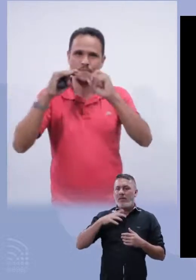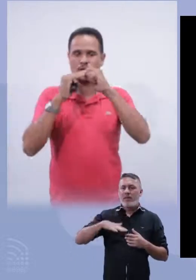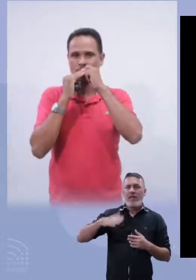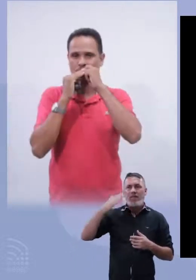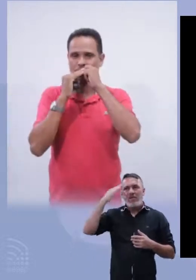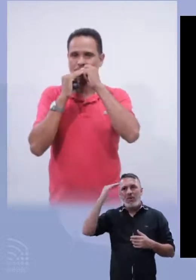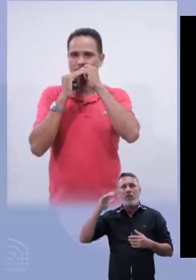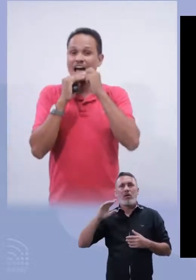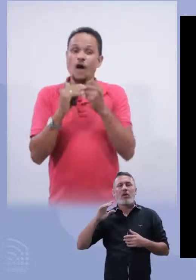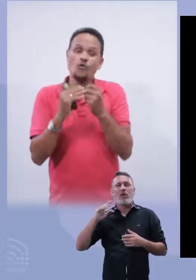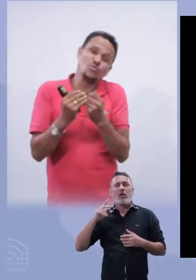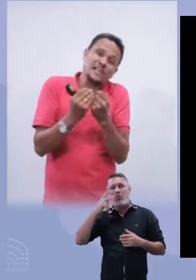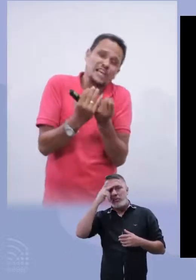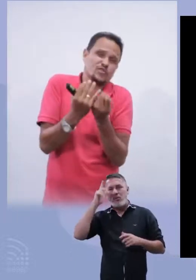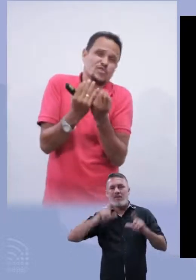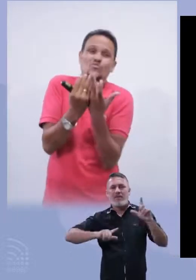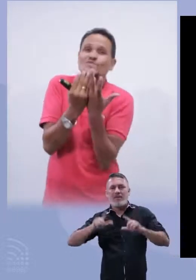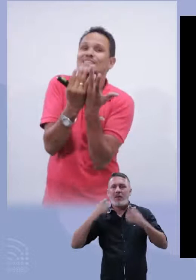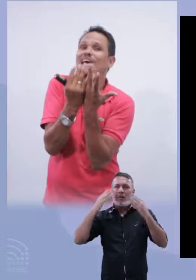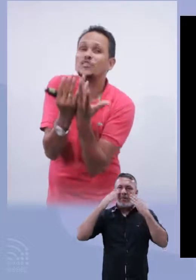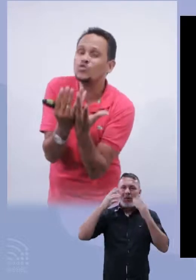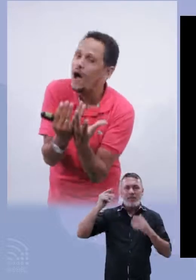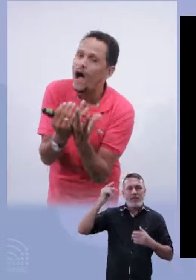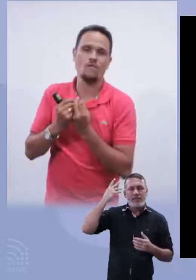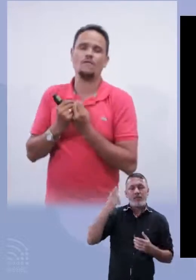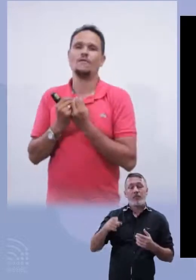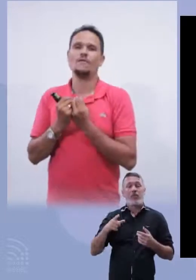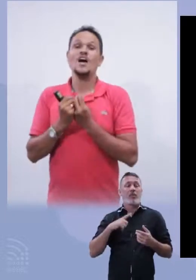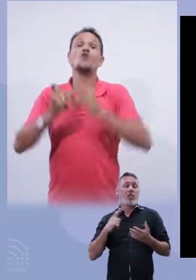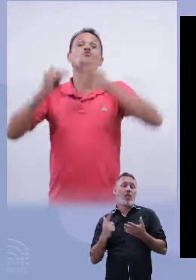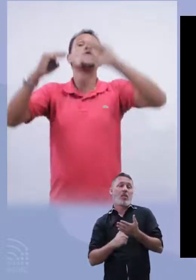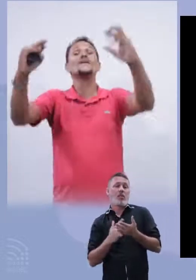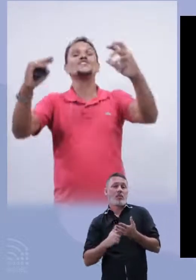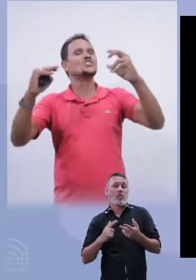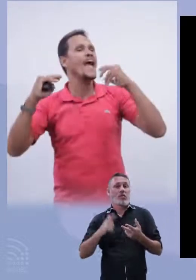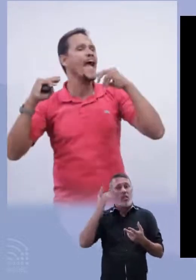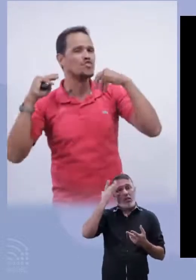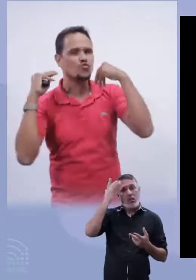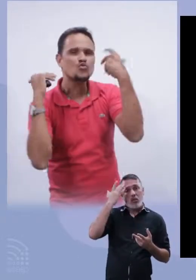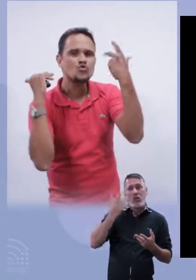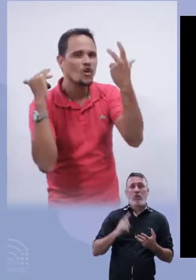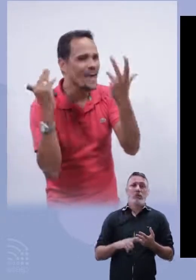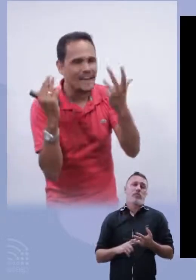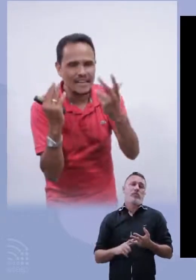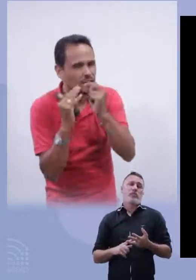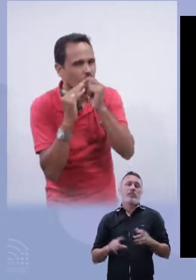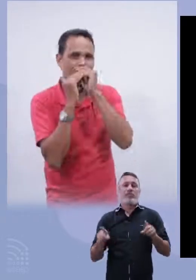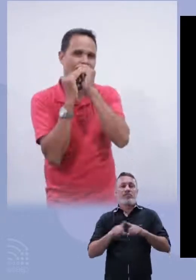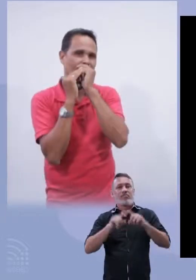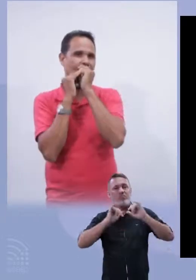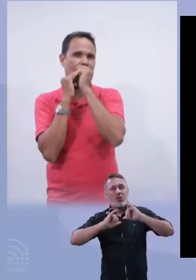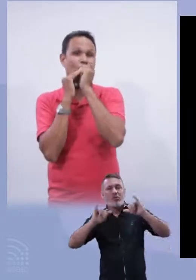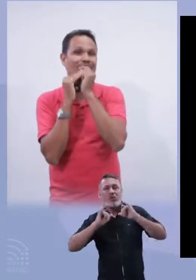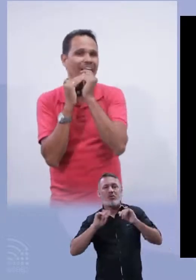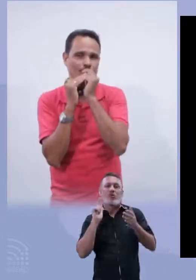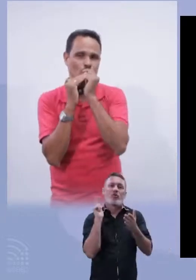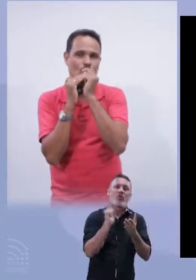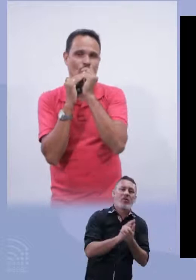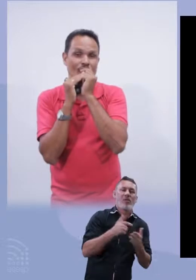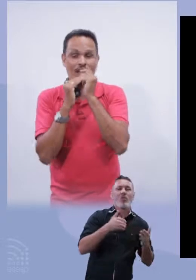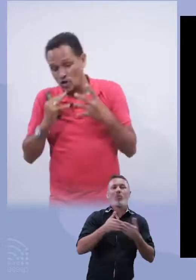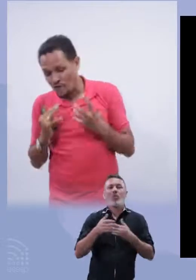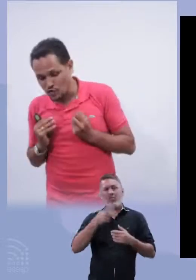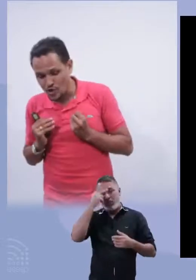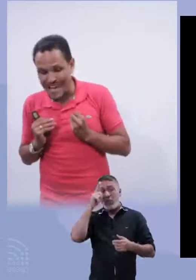artistas da época. Algum livro de um intelectual. Alguma manchete de um jornalista qualquer.